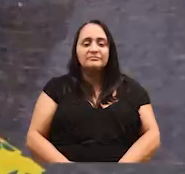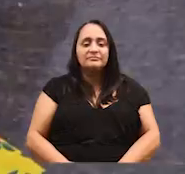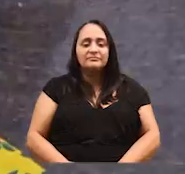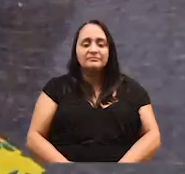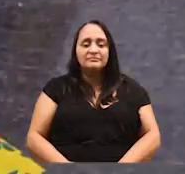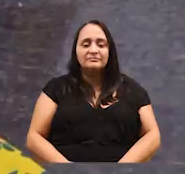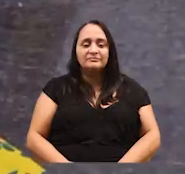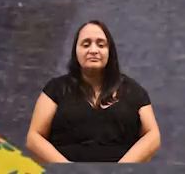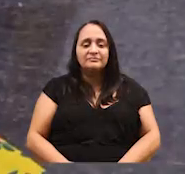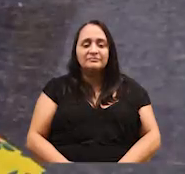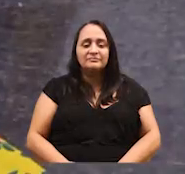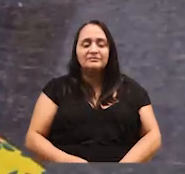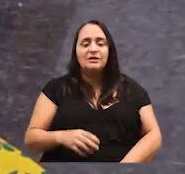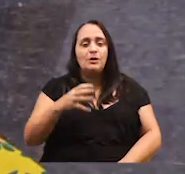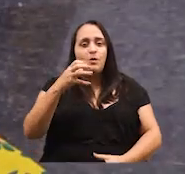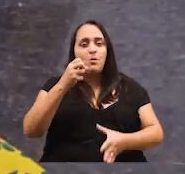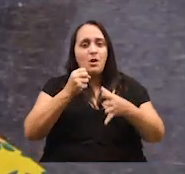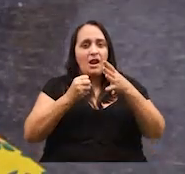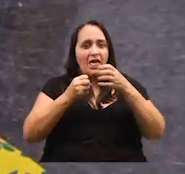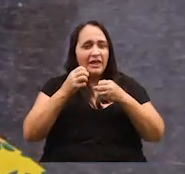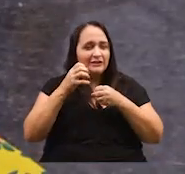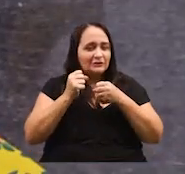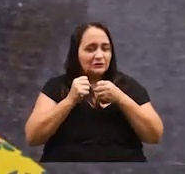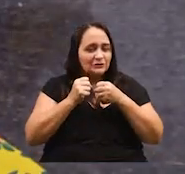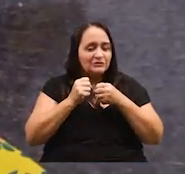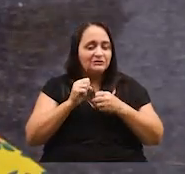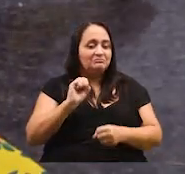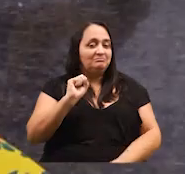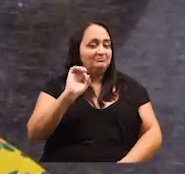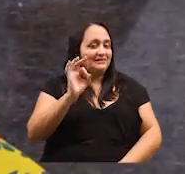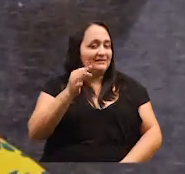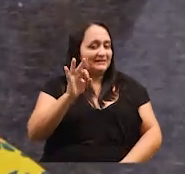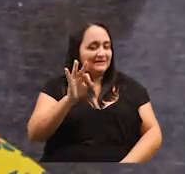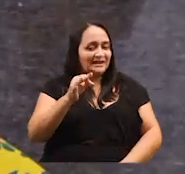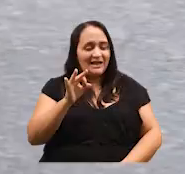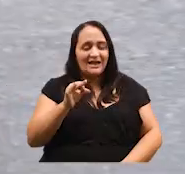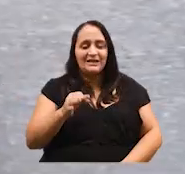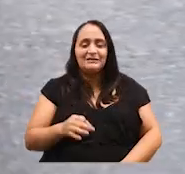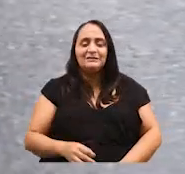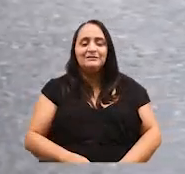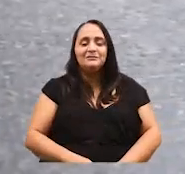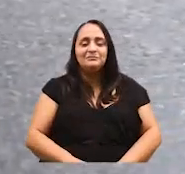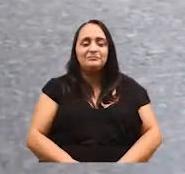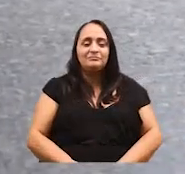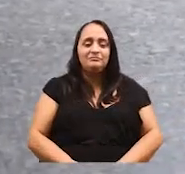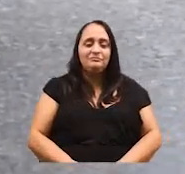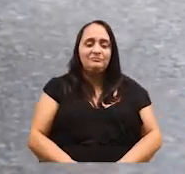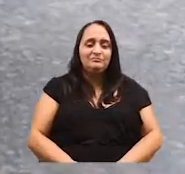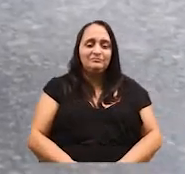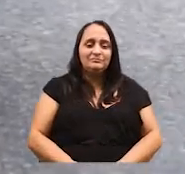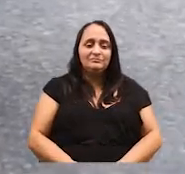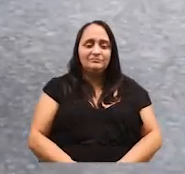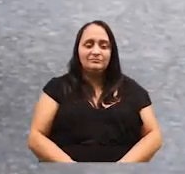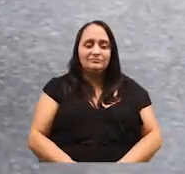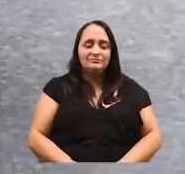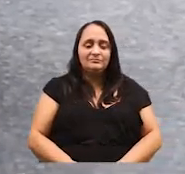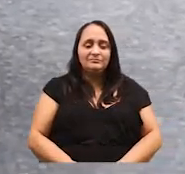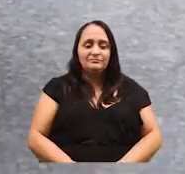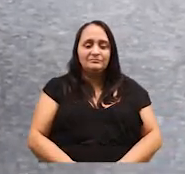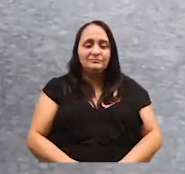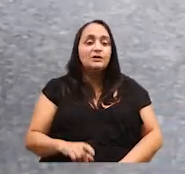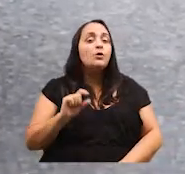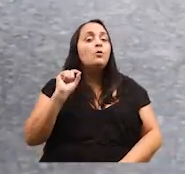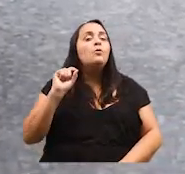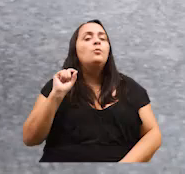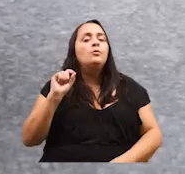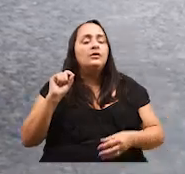adivinha? Leite. O leite? Isso mesmo, vou usar o leite. Meia xícara Quanto de foi leite. de leite que eu botei